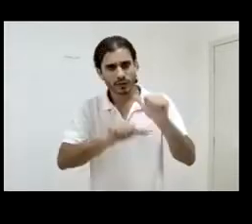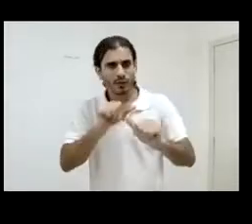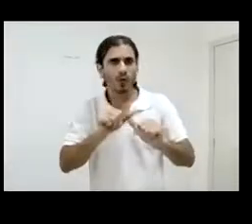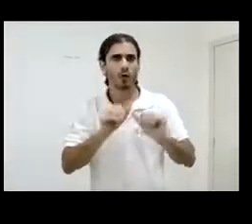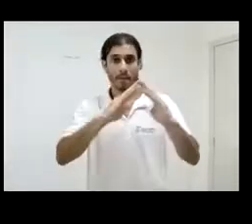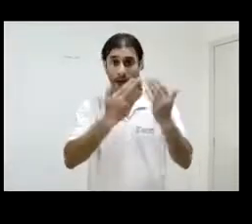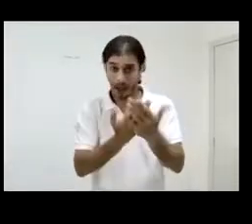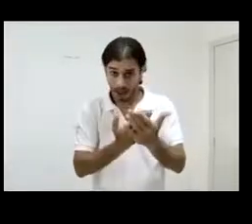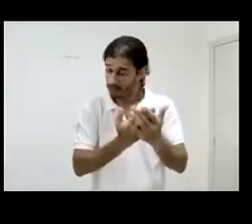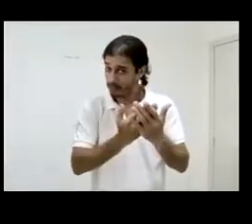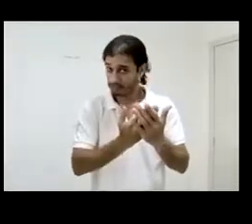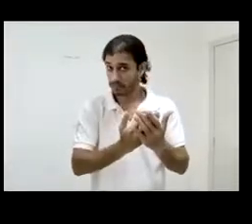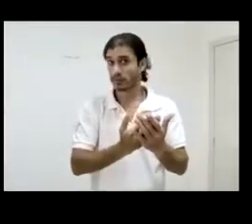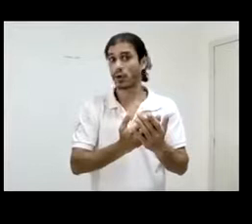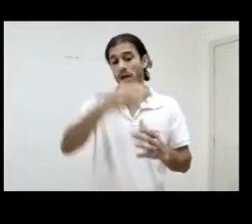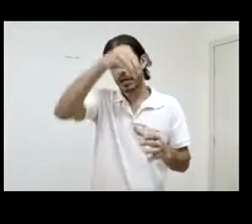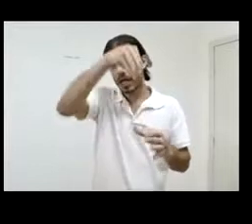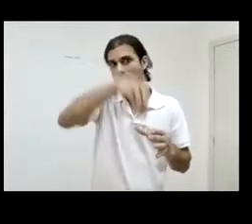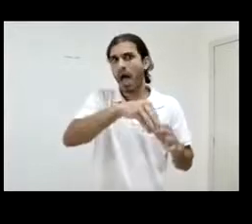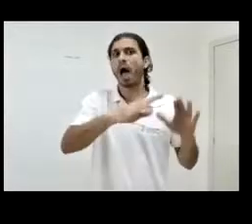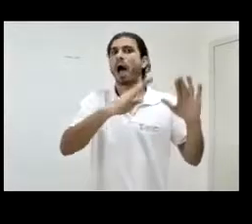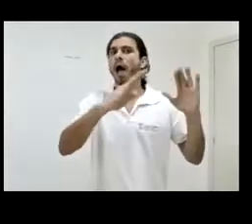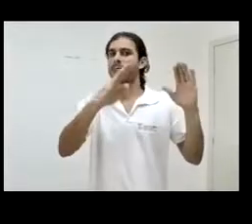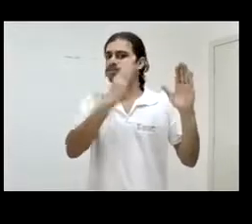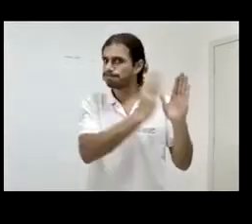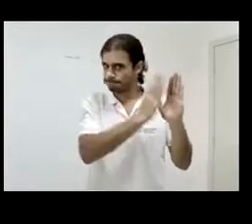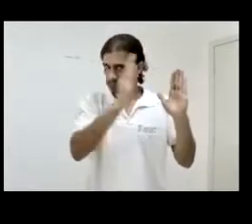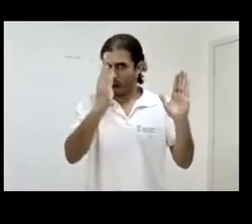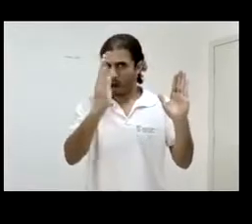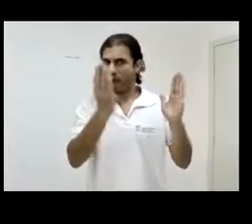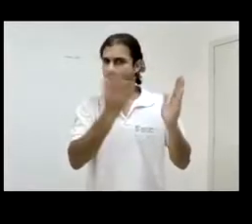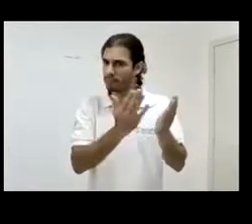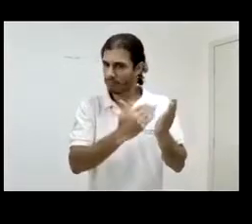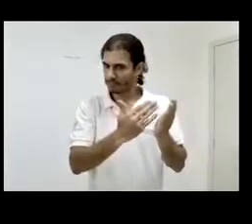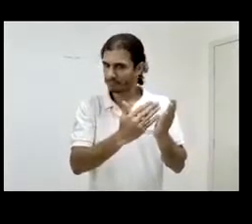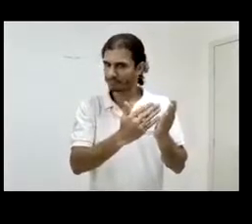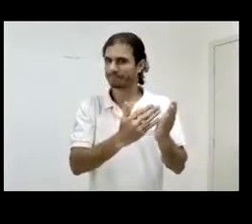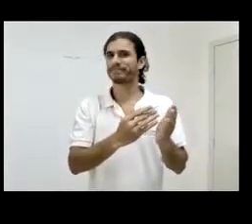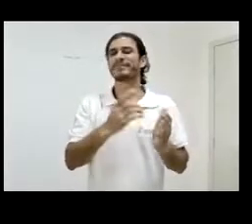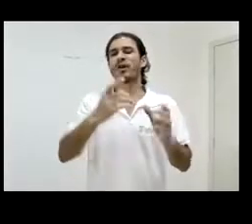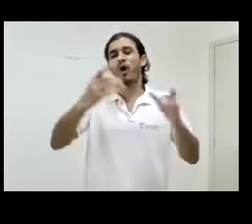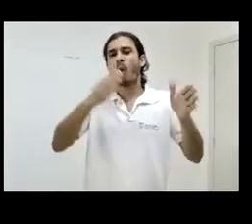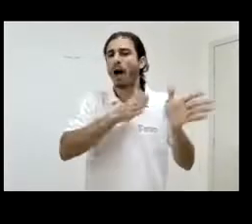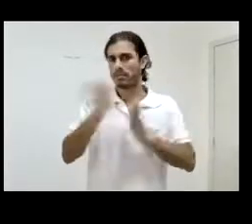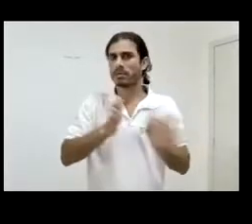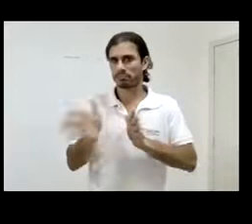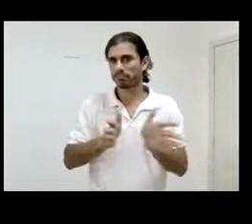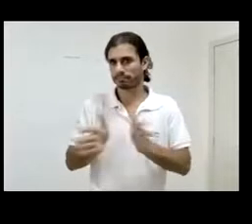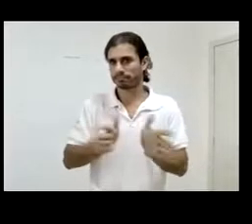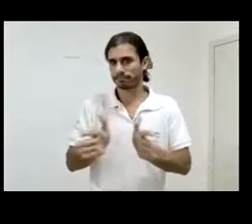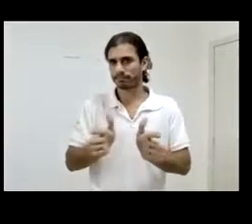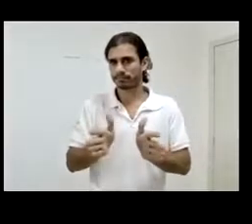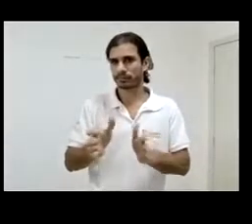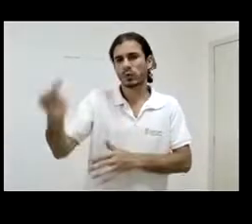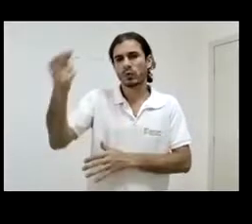mais acessíveis às pessoas com deficiência, conscientizar os profissionais bibliotecários para que